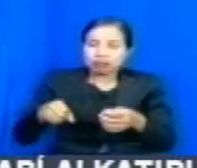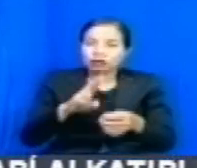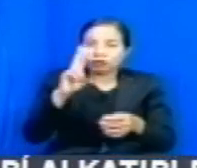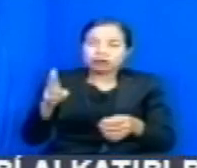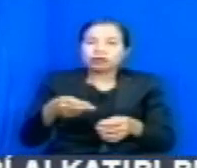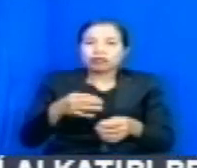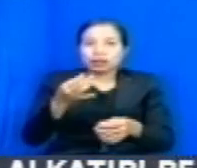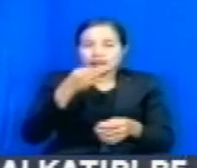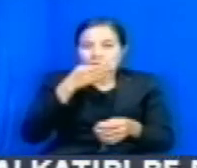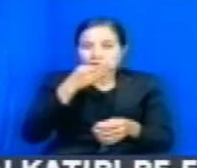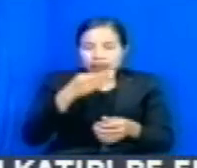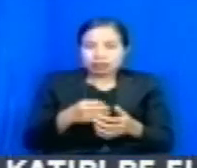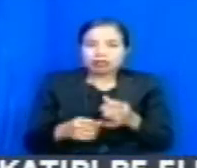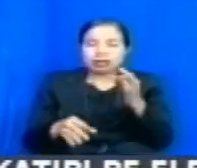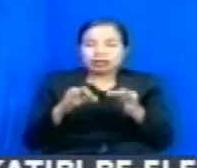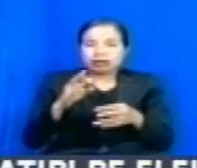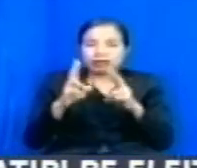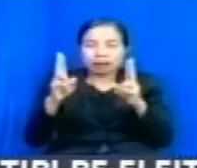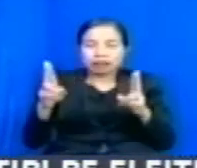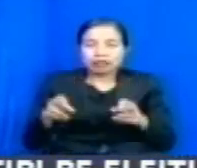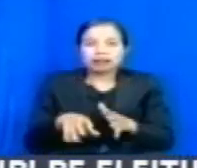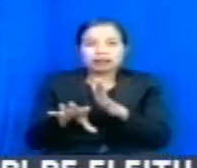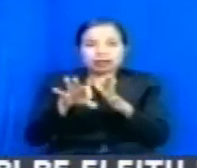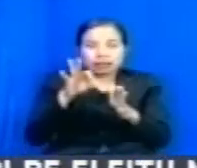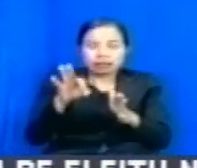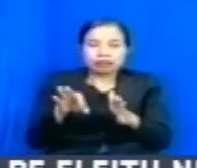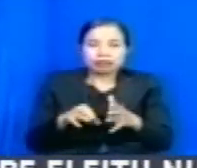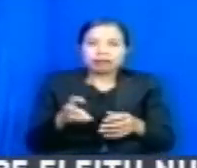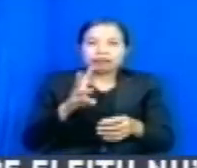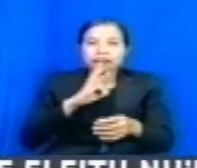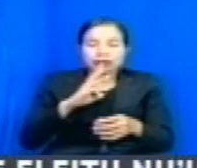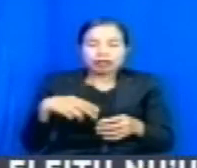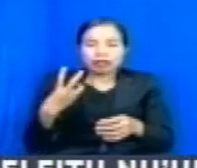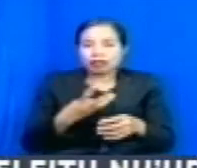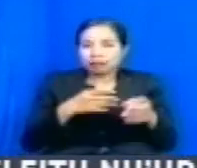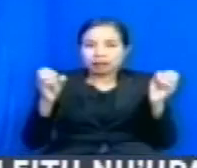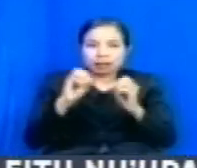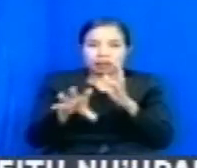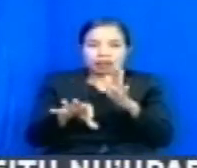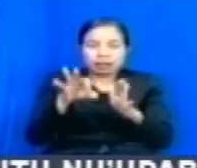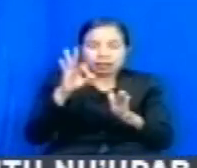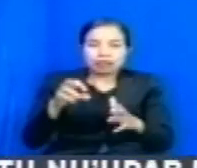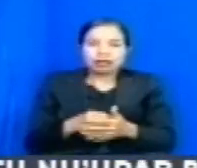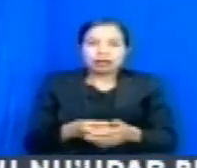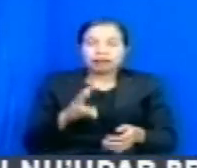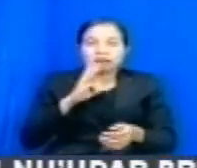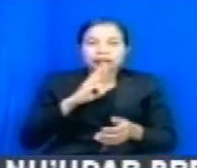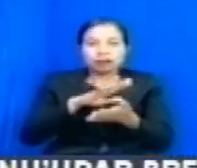hem. Mas ka amu kanu lalai entam lahe tam be da tam amne hira na hada molet be am lahe tam ida. Bemos e dala